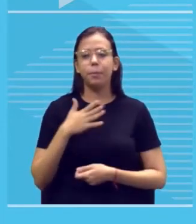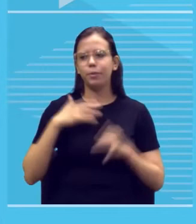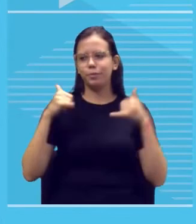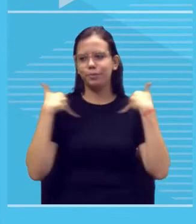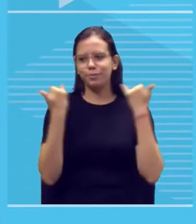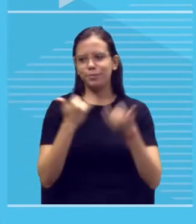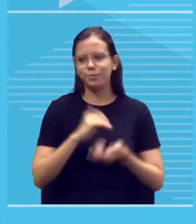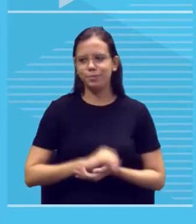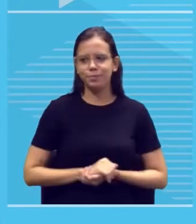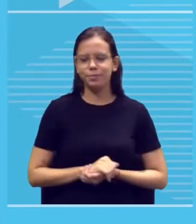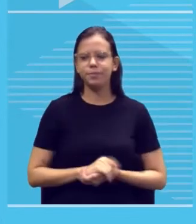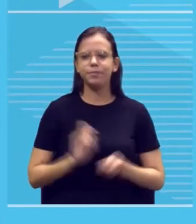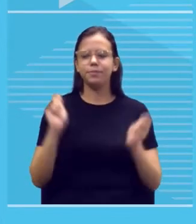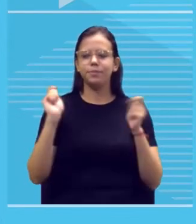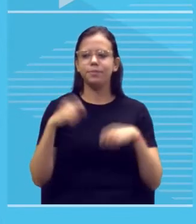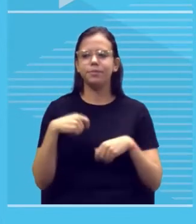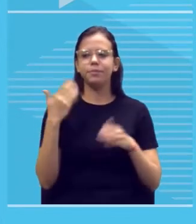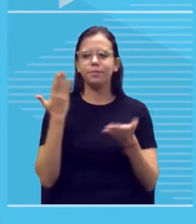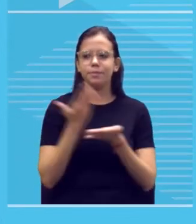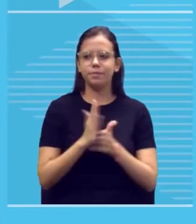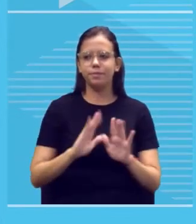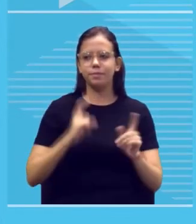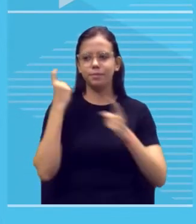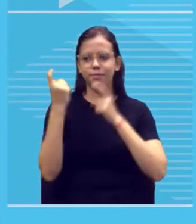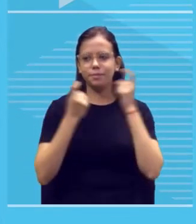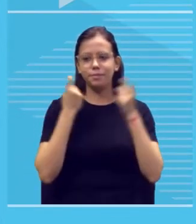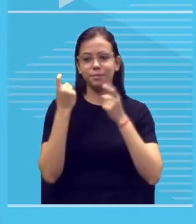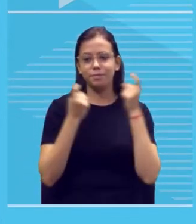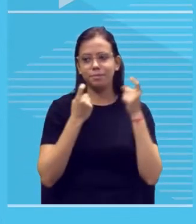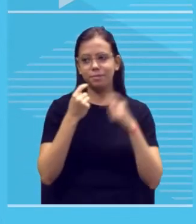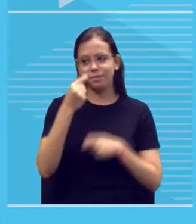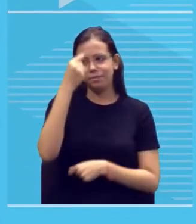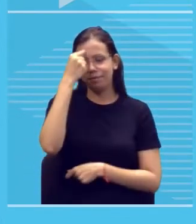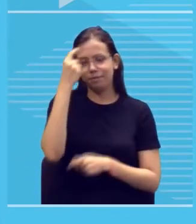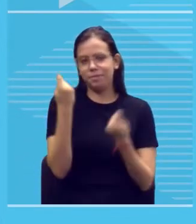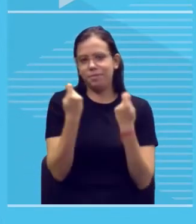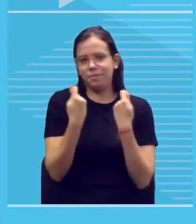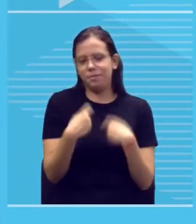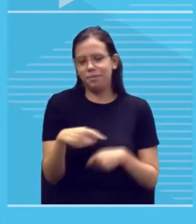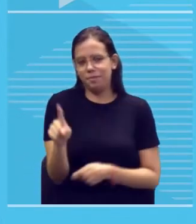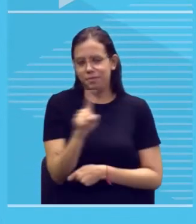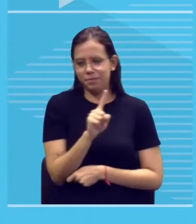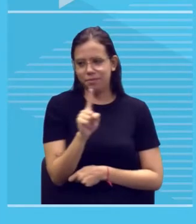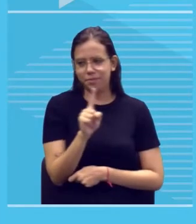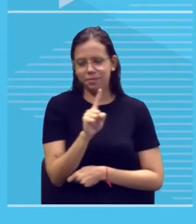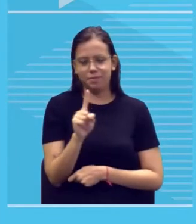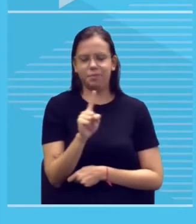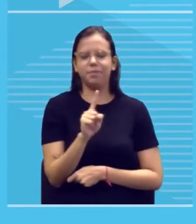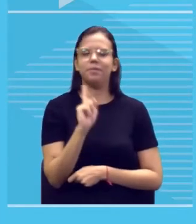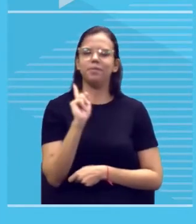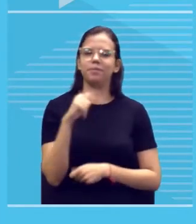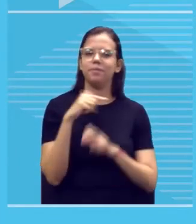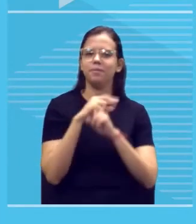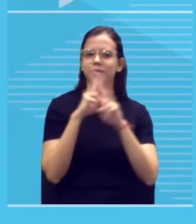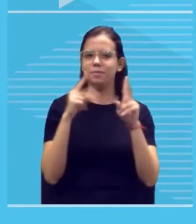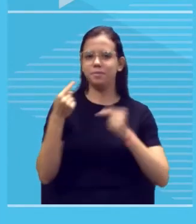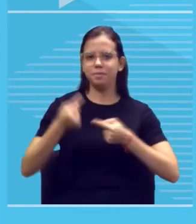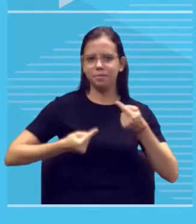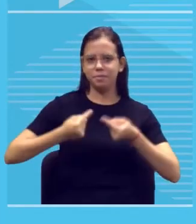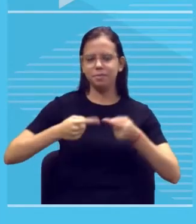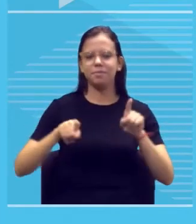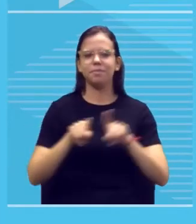desconstruir uma preocupação que elas achavam que não precisavam ter era essa com política com a